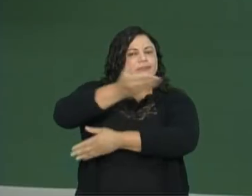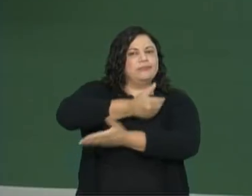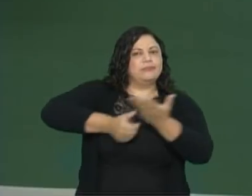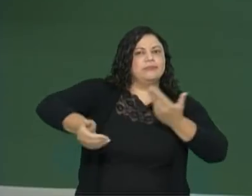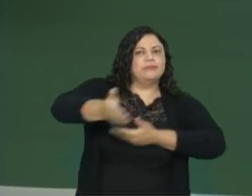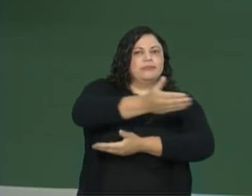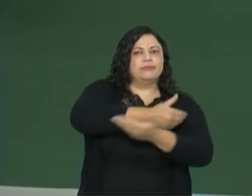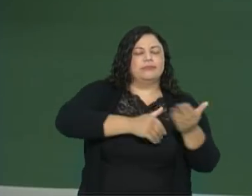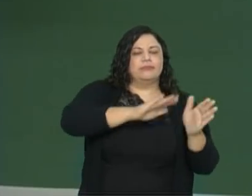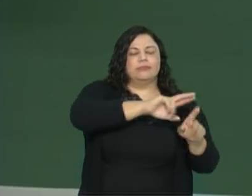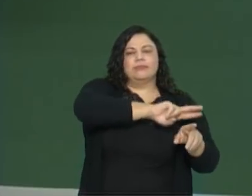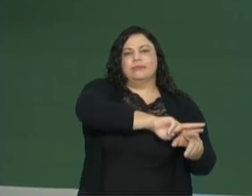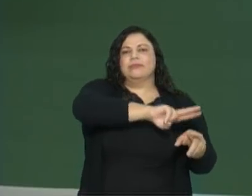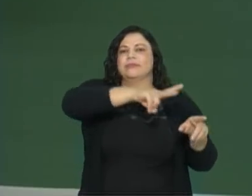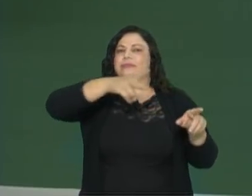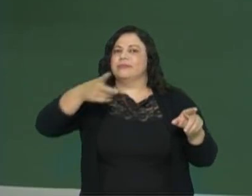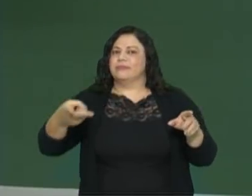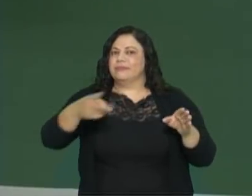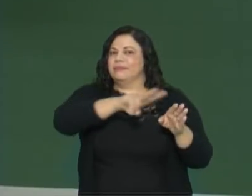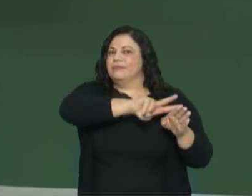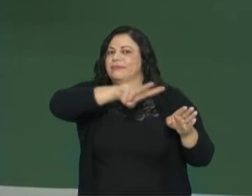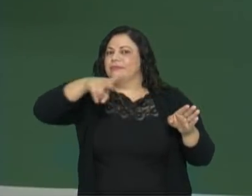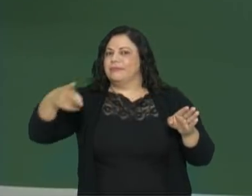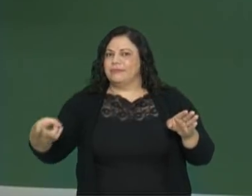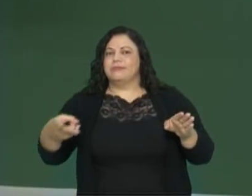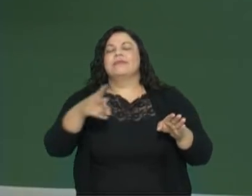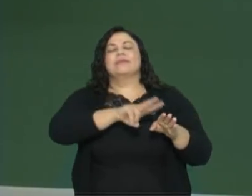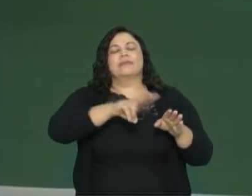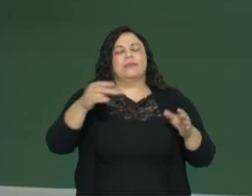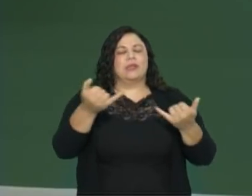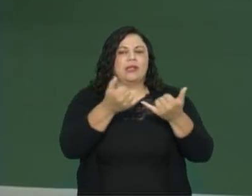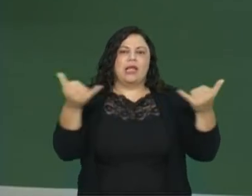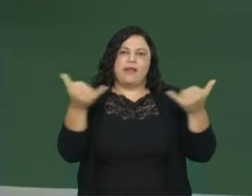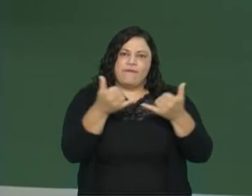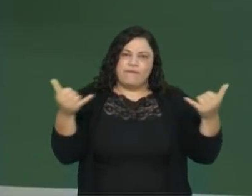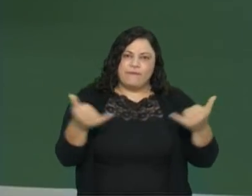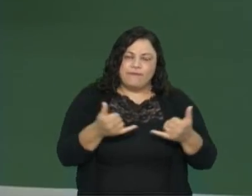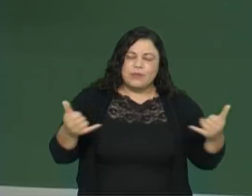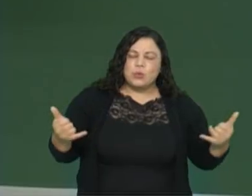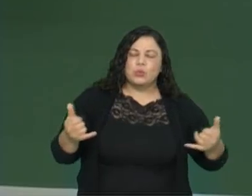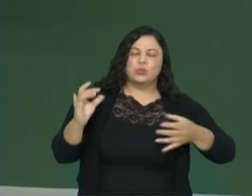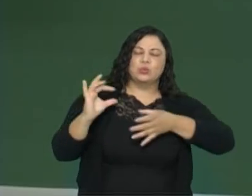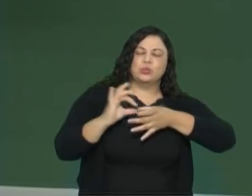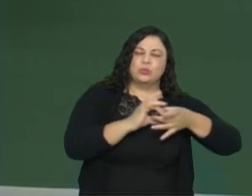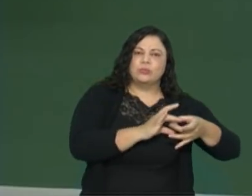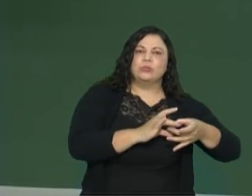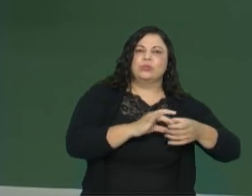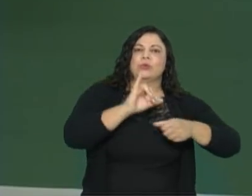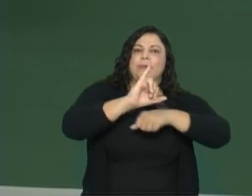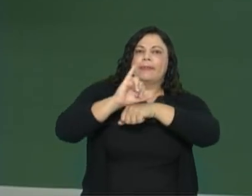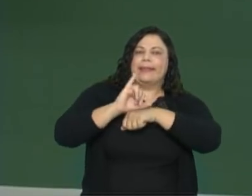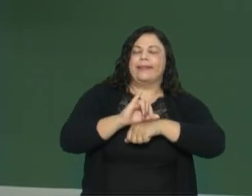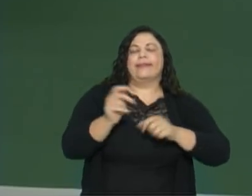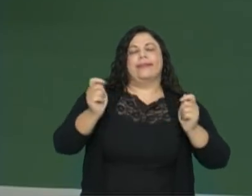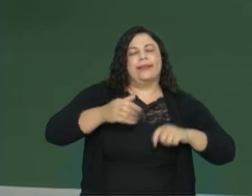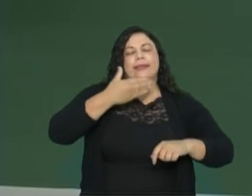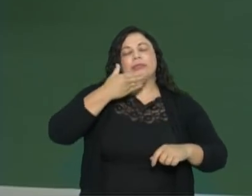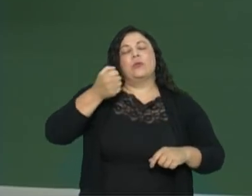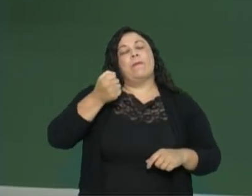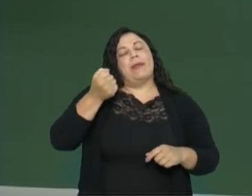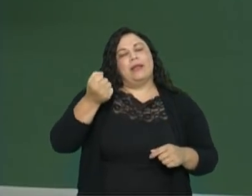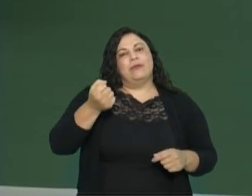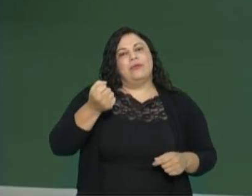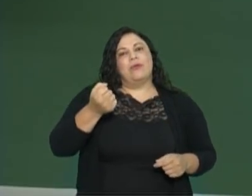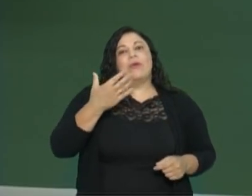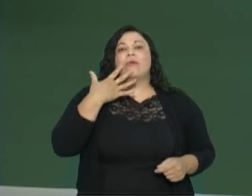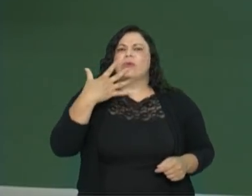de um elemento para o outro. Por isso é que a gente tem fios condutores de metais. E o melhor dos condutores, o ouro.